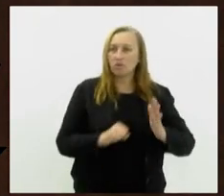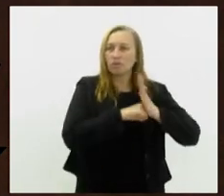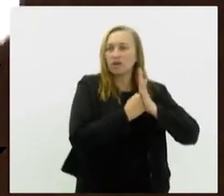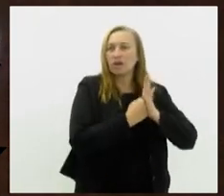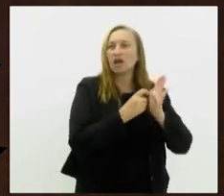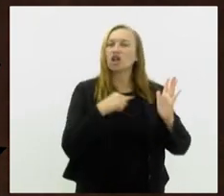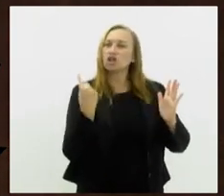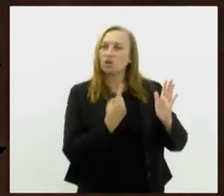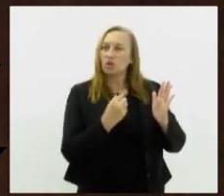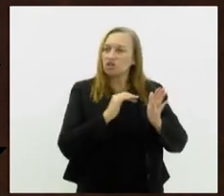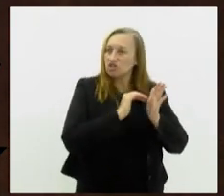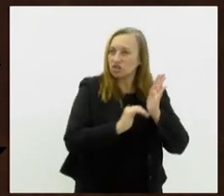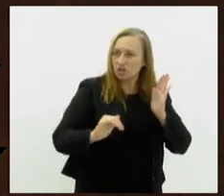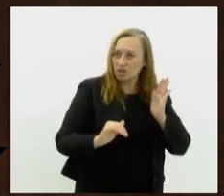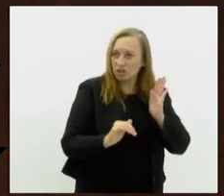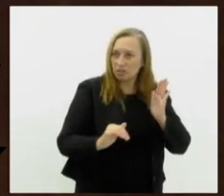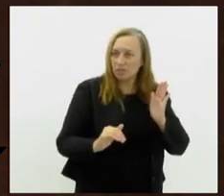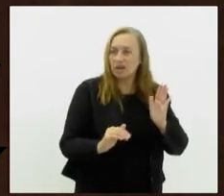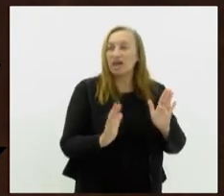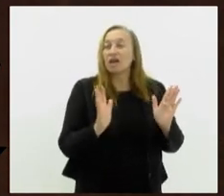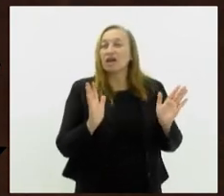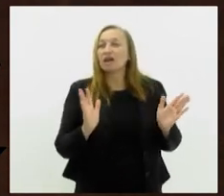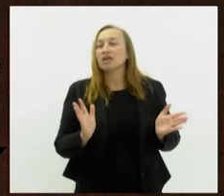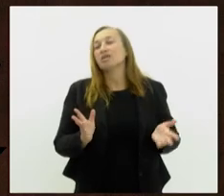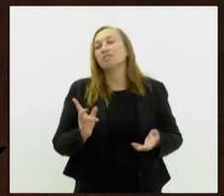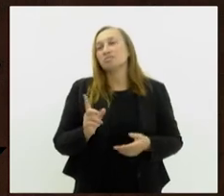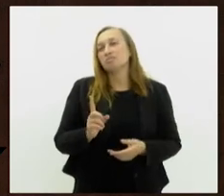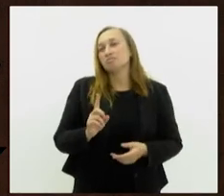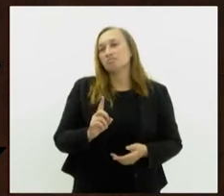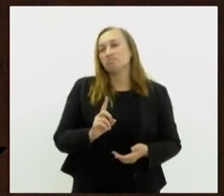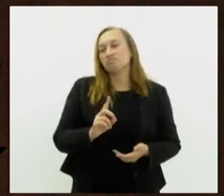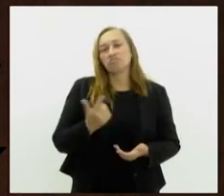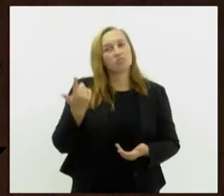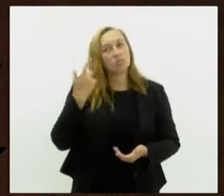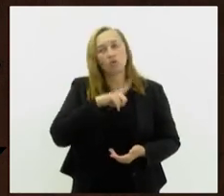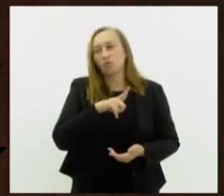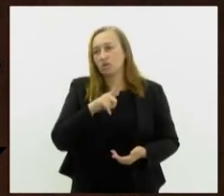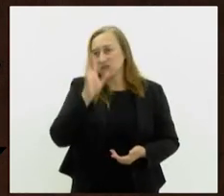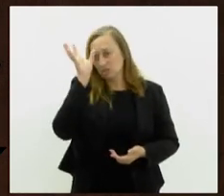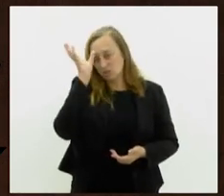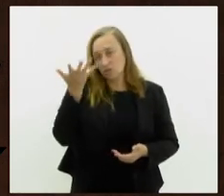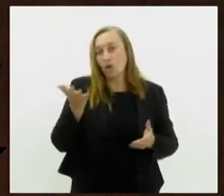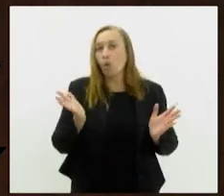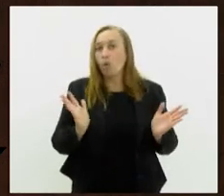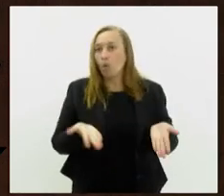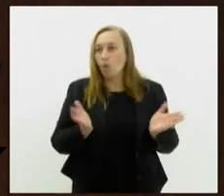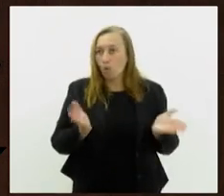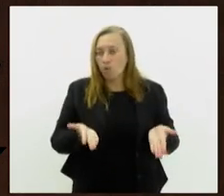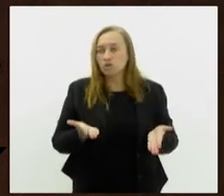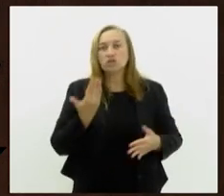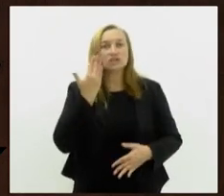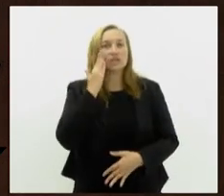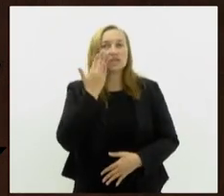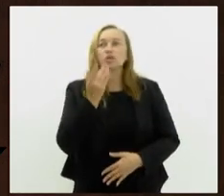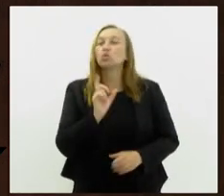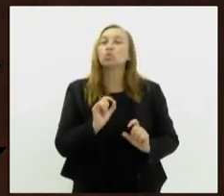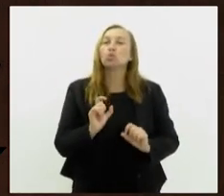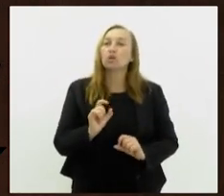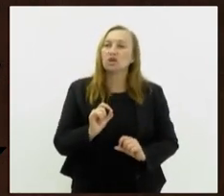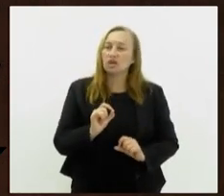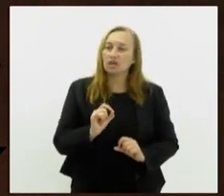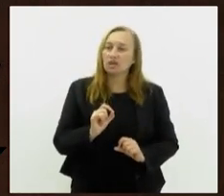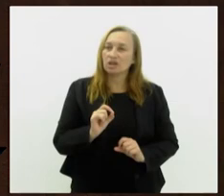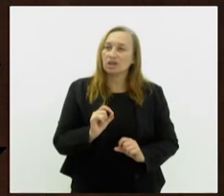derrubamos o veto e ainda assim não conseguimos resolver. Hoje há um entendimento de